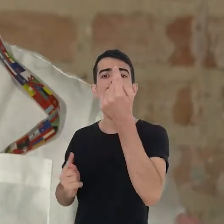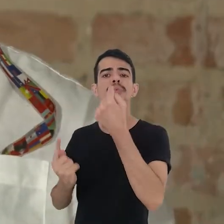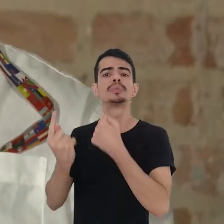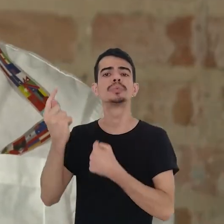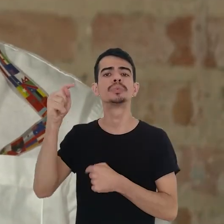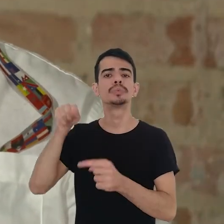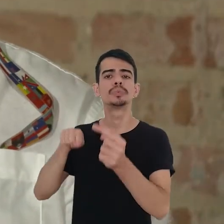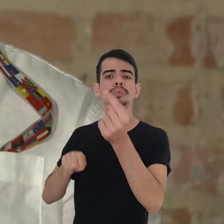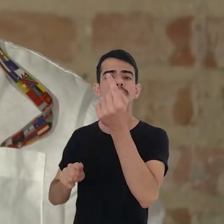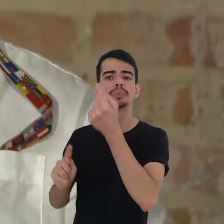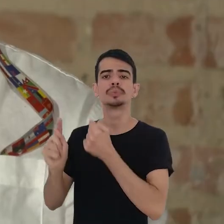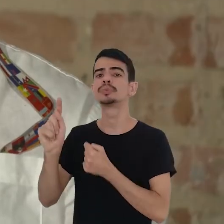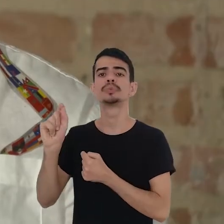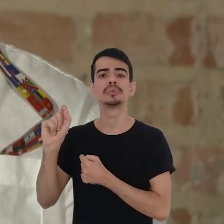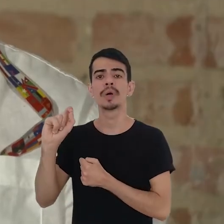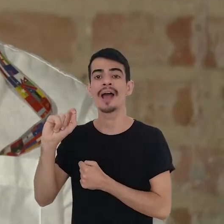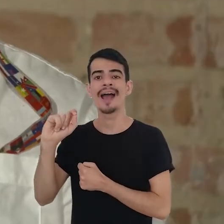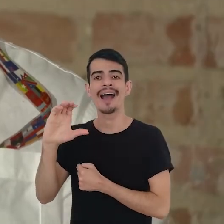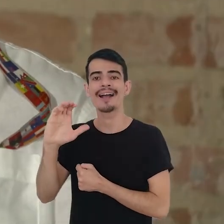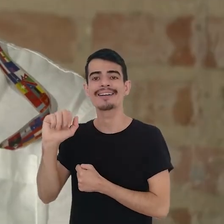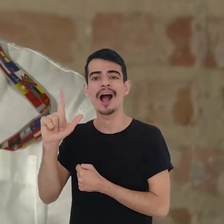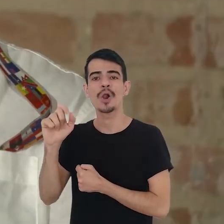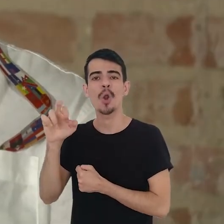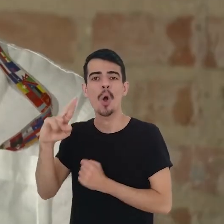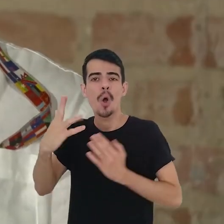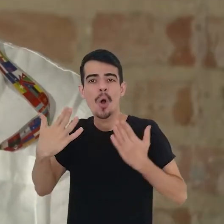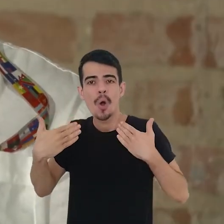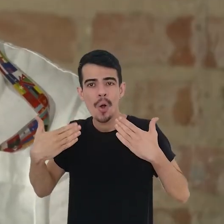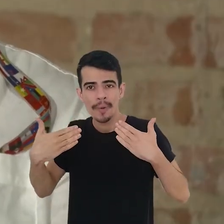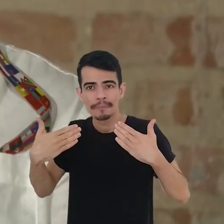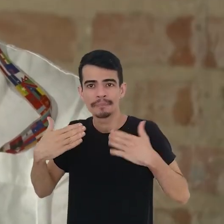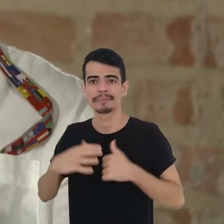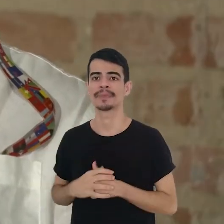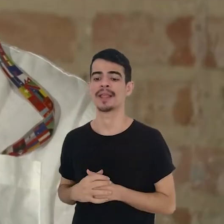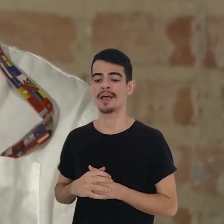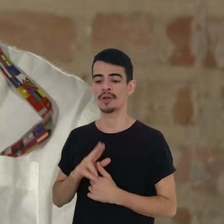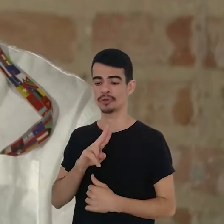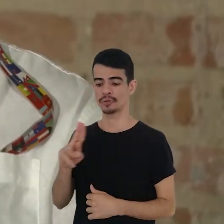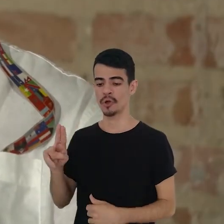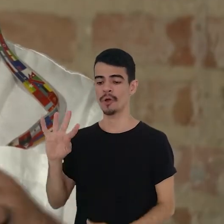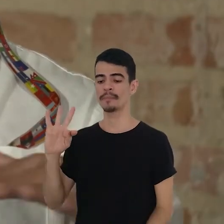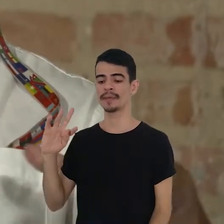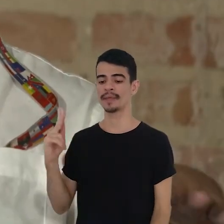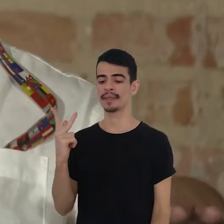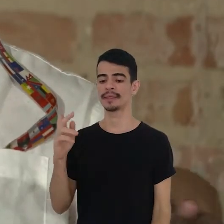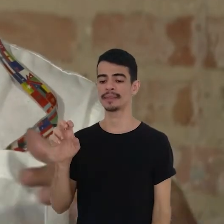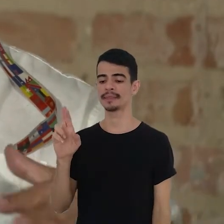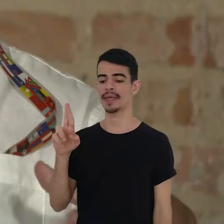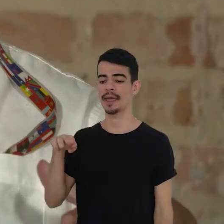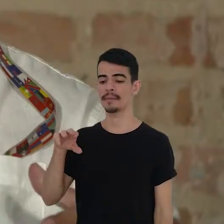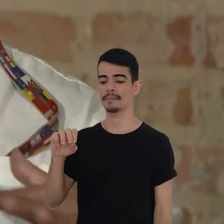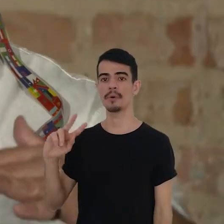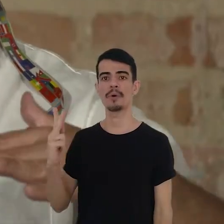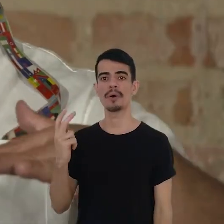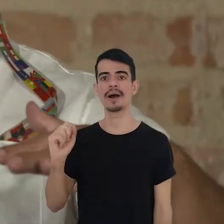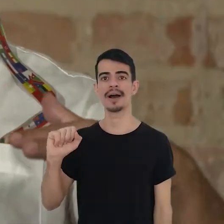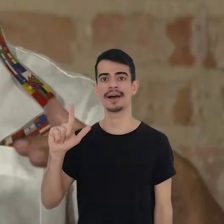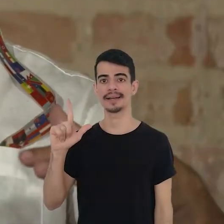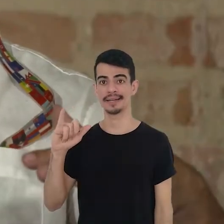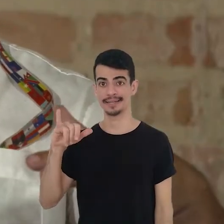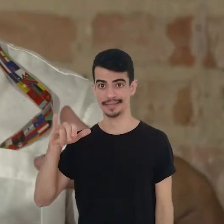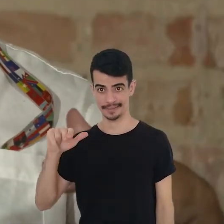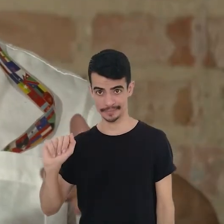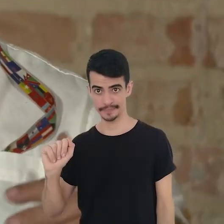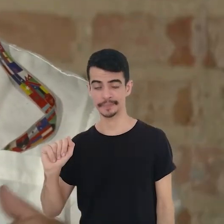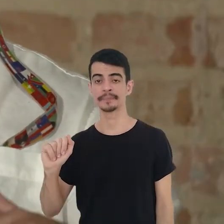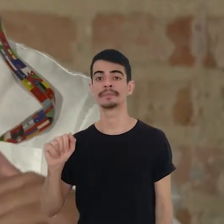redistribuição de calor no planeta Terra. É chamada de corrente termoalina. Essa corrente termoalina é uma